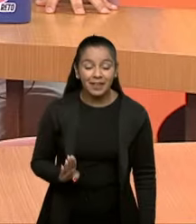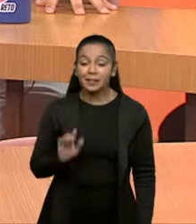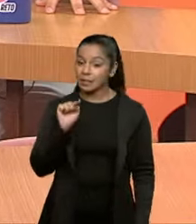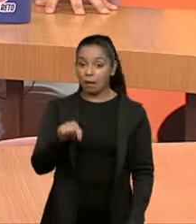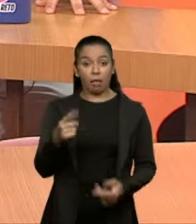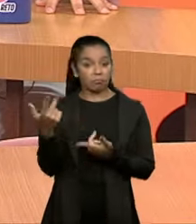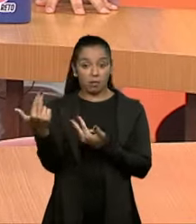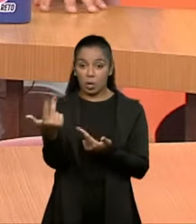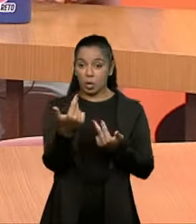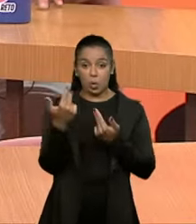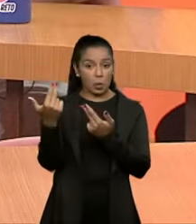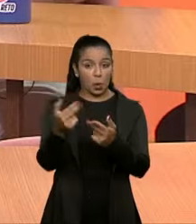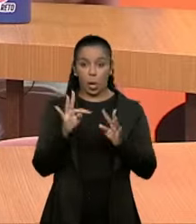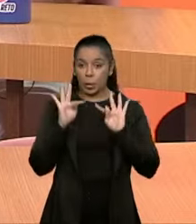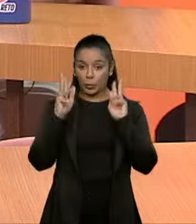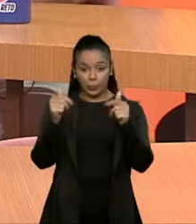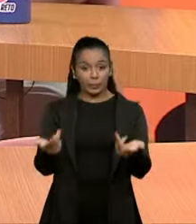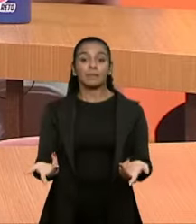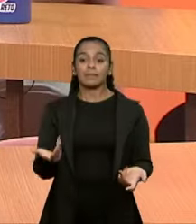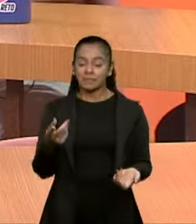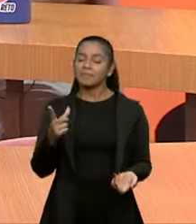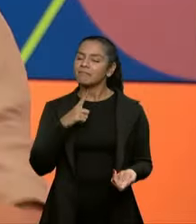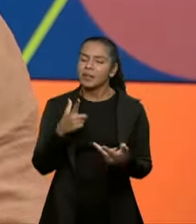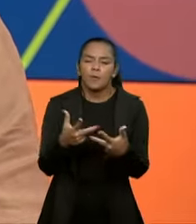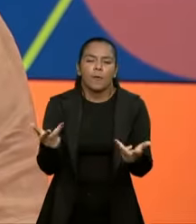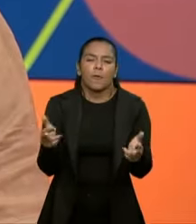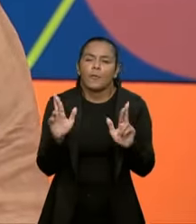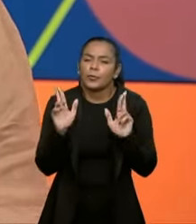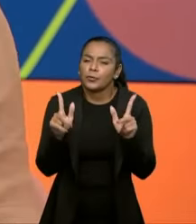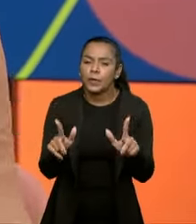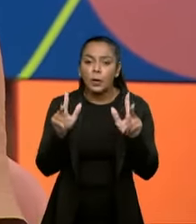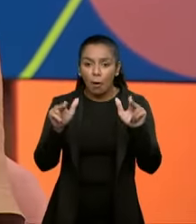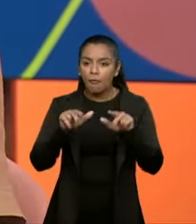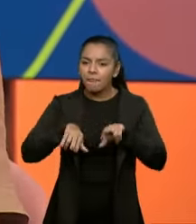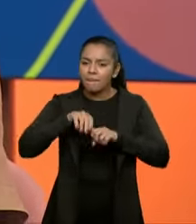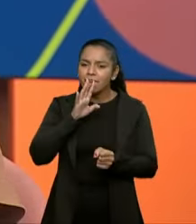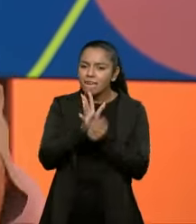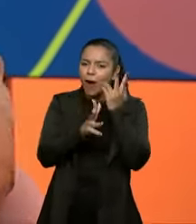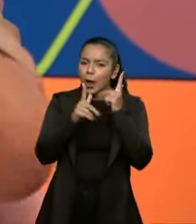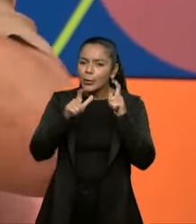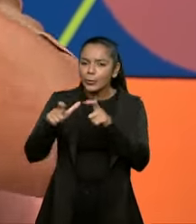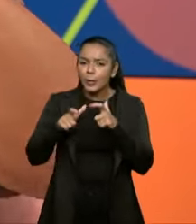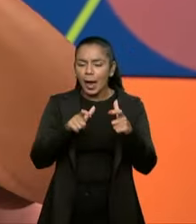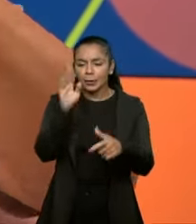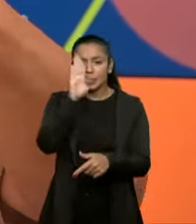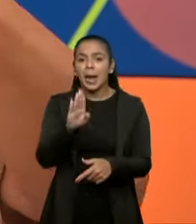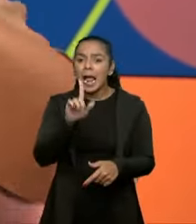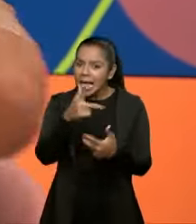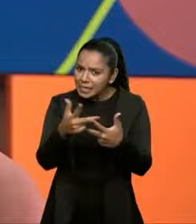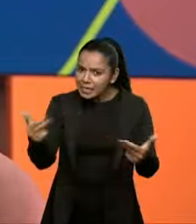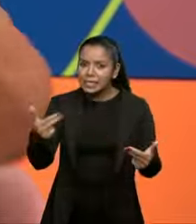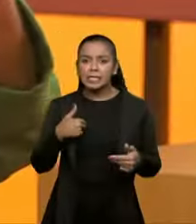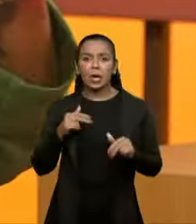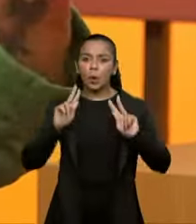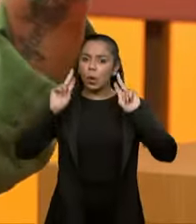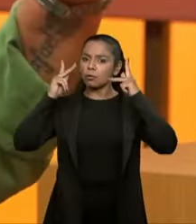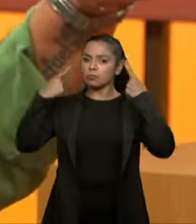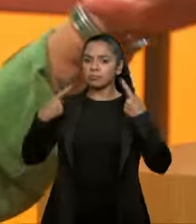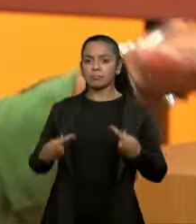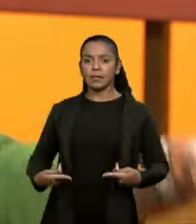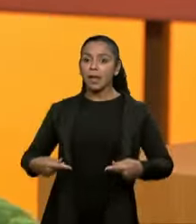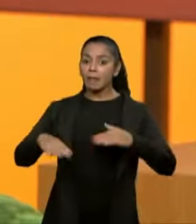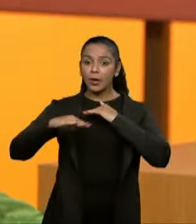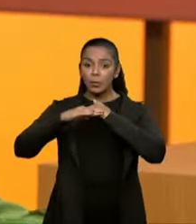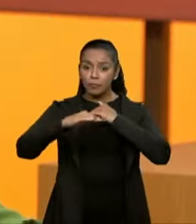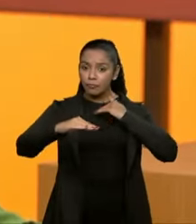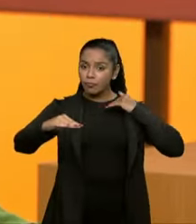cara. Exato. Lá você é igual a todo mundo. Tem um negócio diferente lá, como vários lugares do Brasil, mas essa coisa, sabe, de humanização. É. Horizontaliza, pô, né,